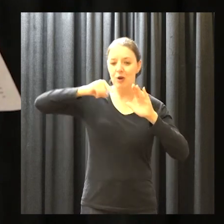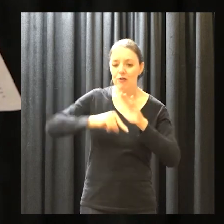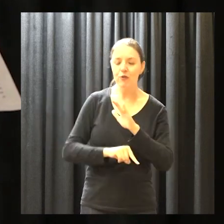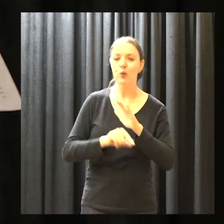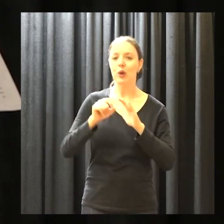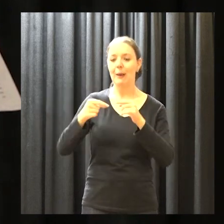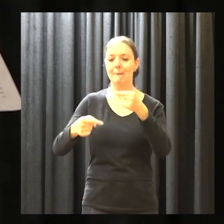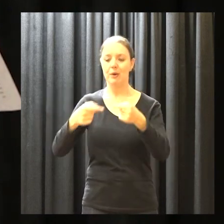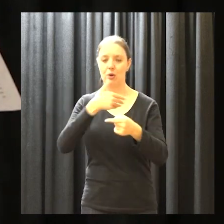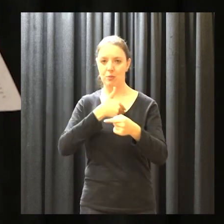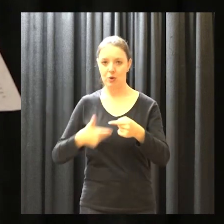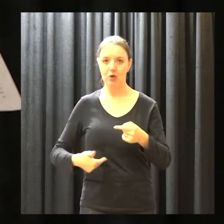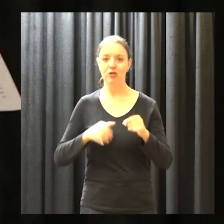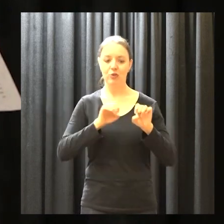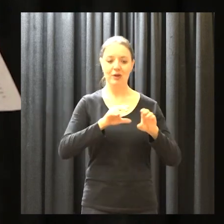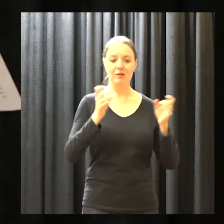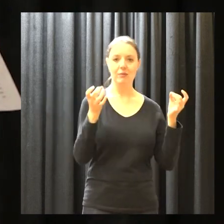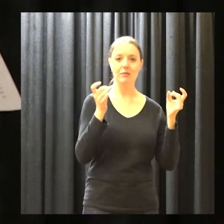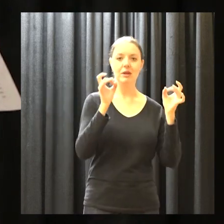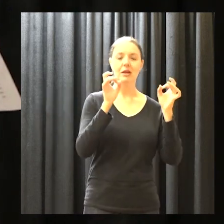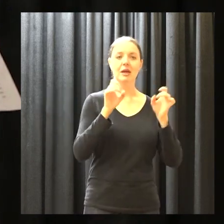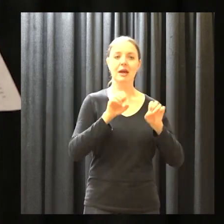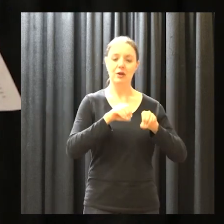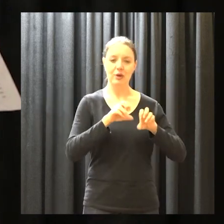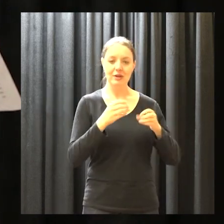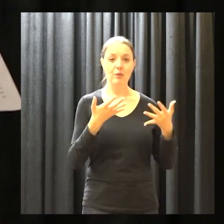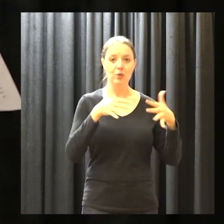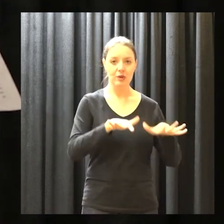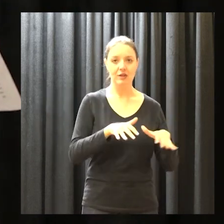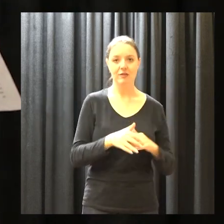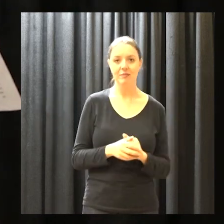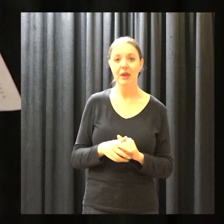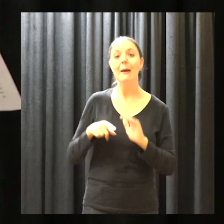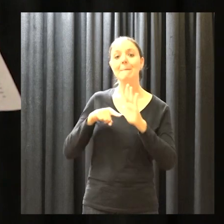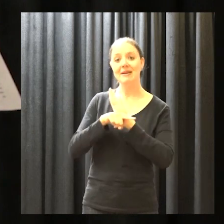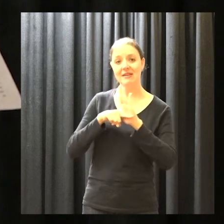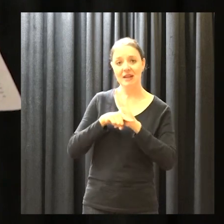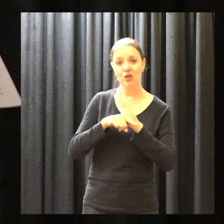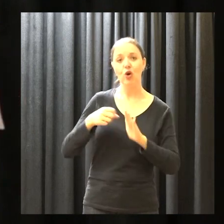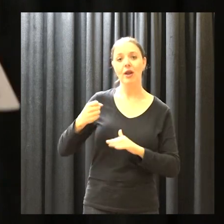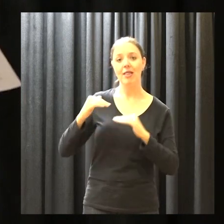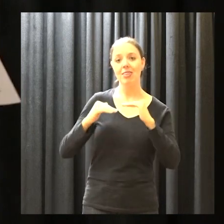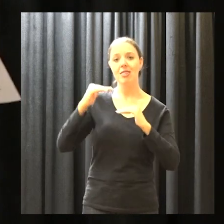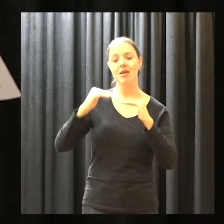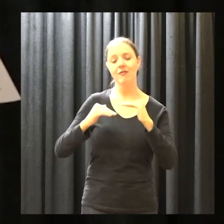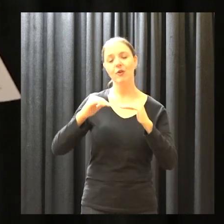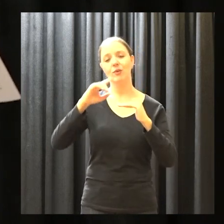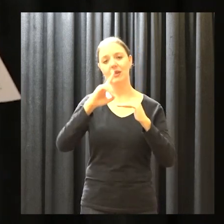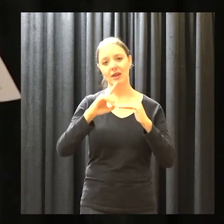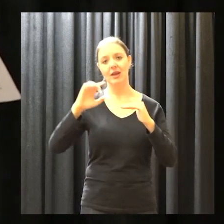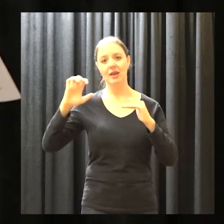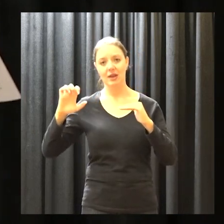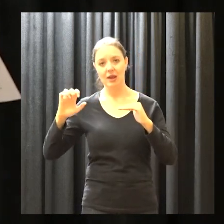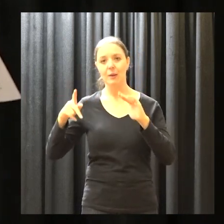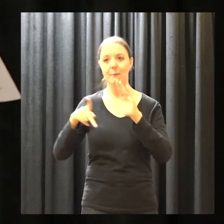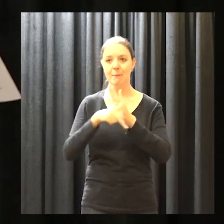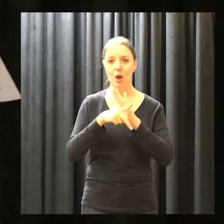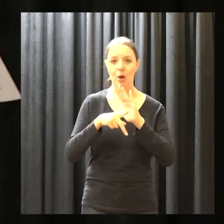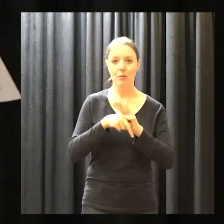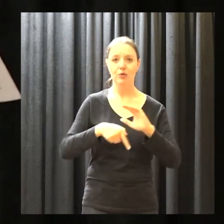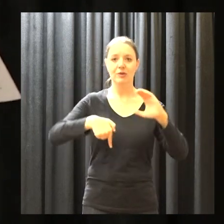É também pesquisadora PQ e D do CNPq. E também maravilhosa, professora Marivete.